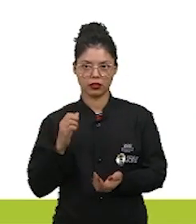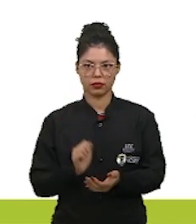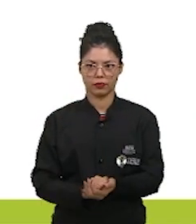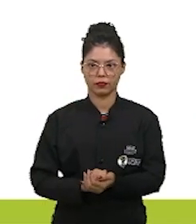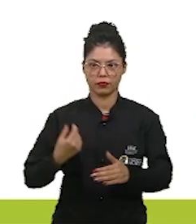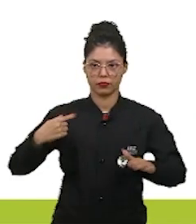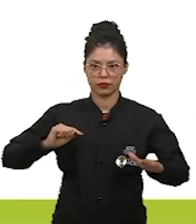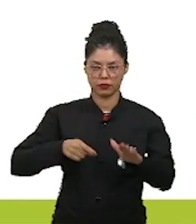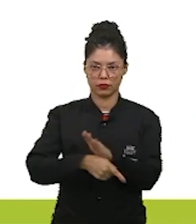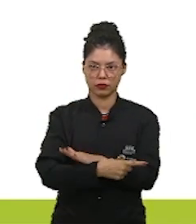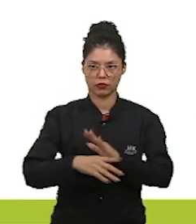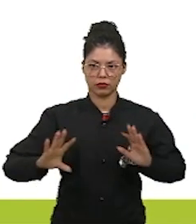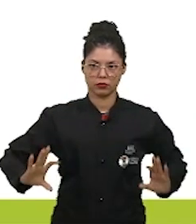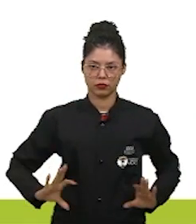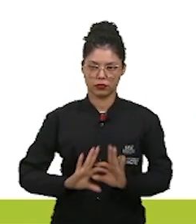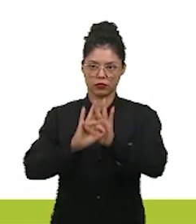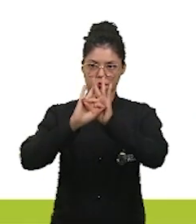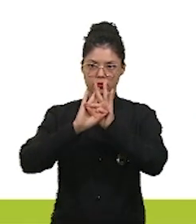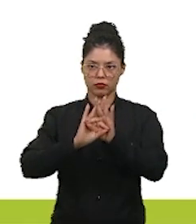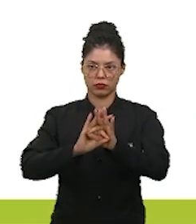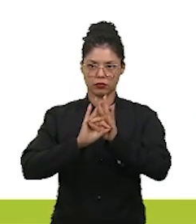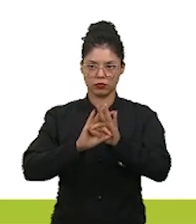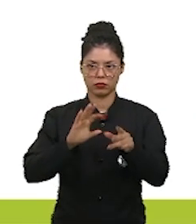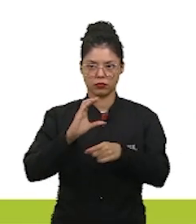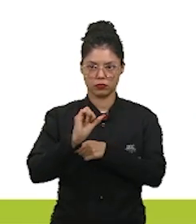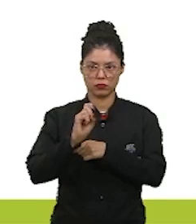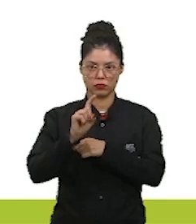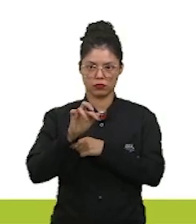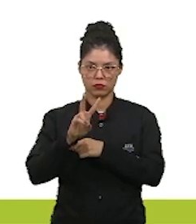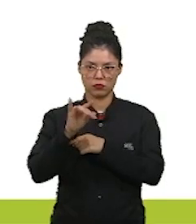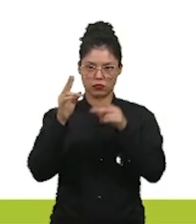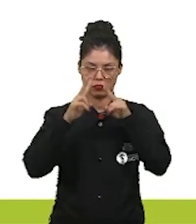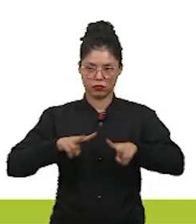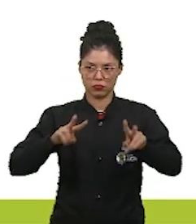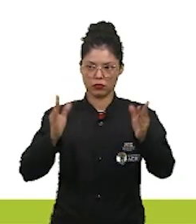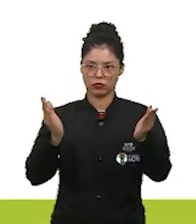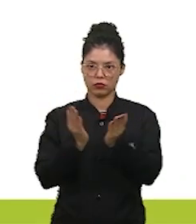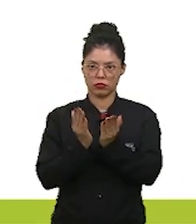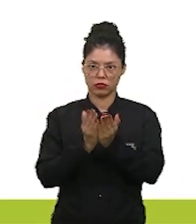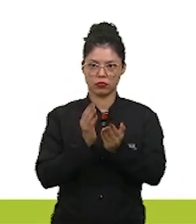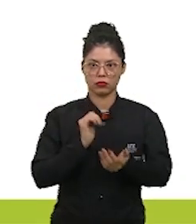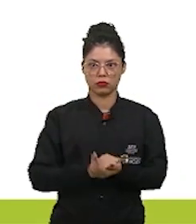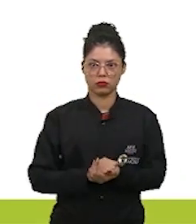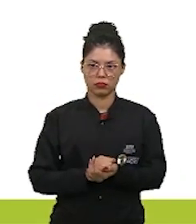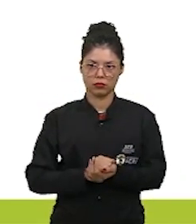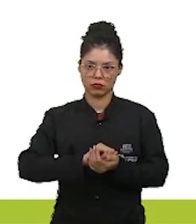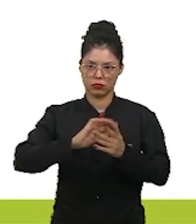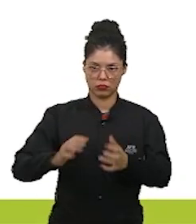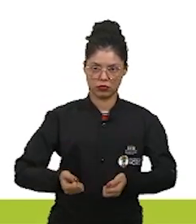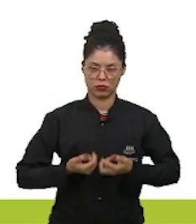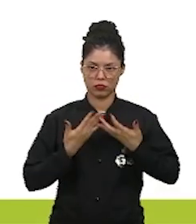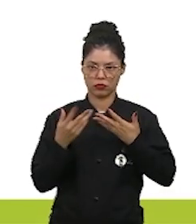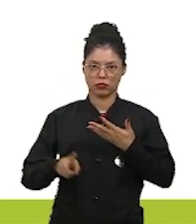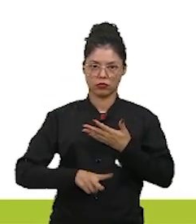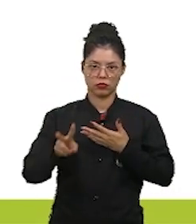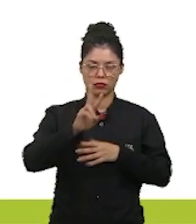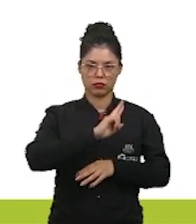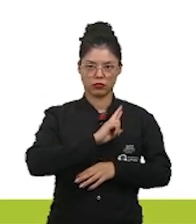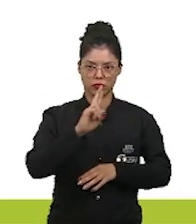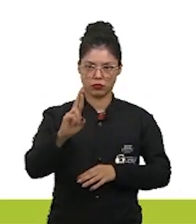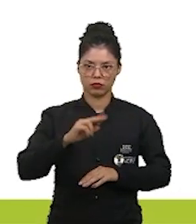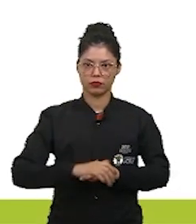ética estava profundamente ligada à cosmovisão cristã e incorporava